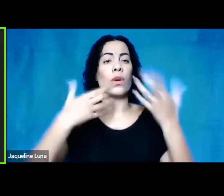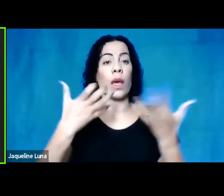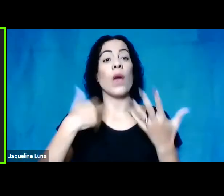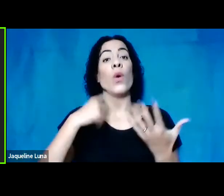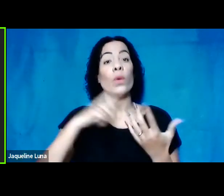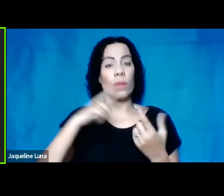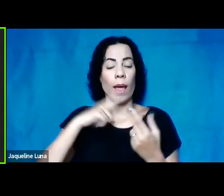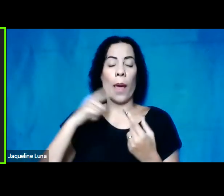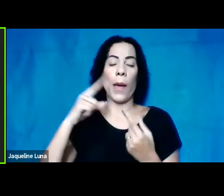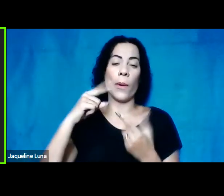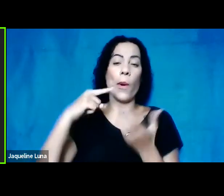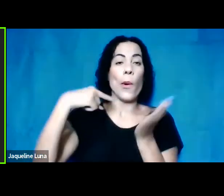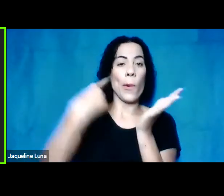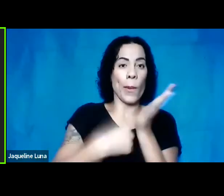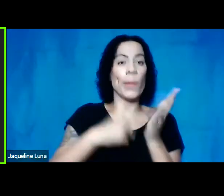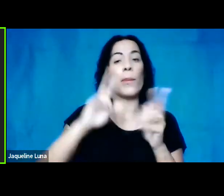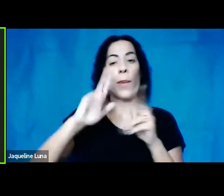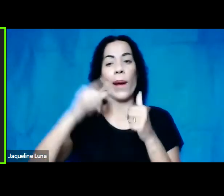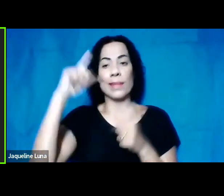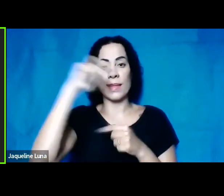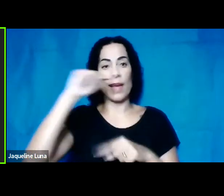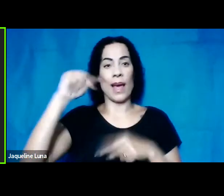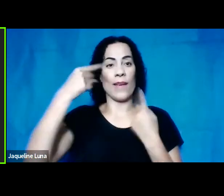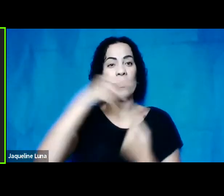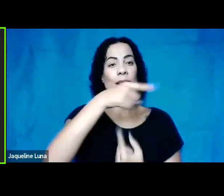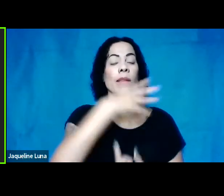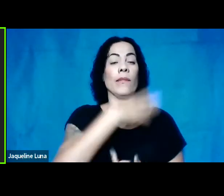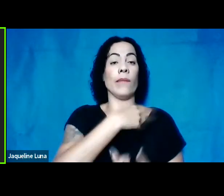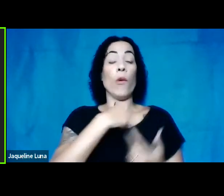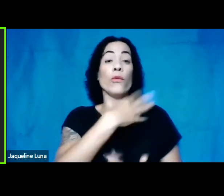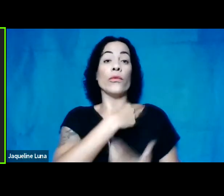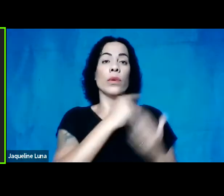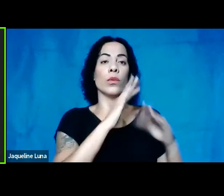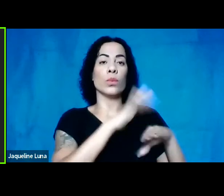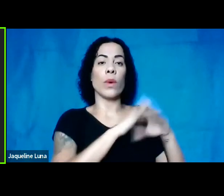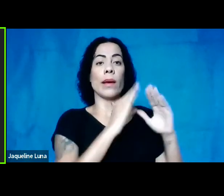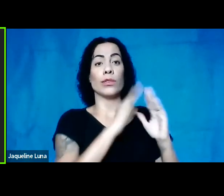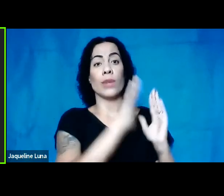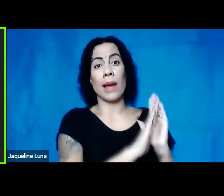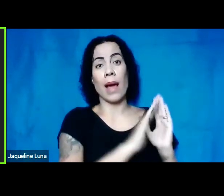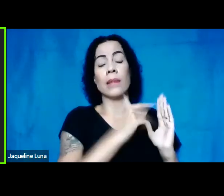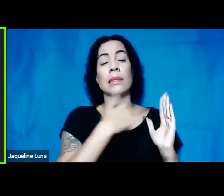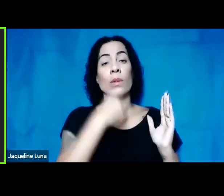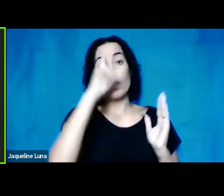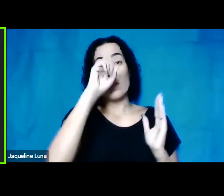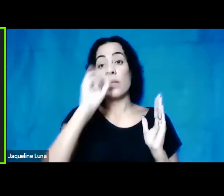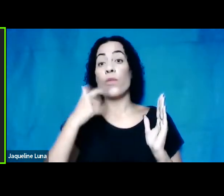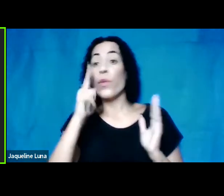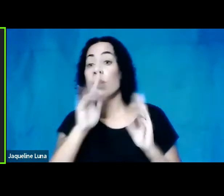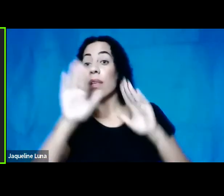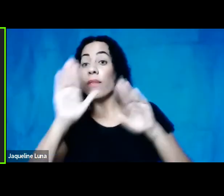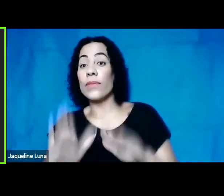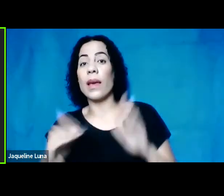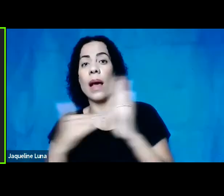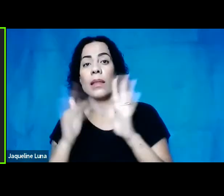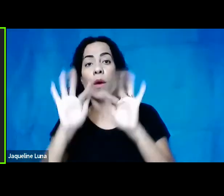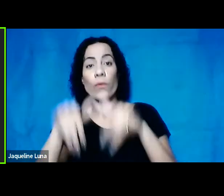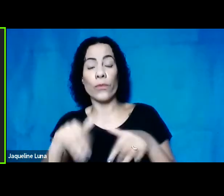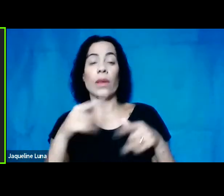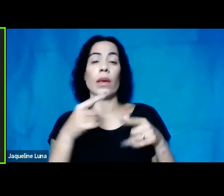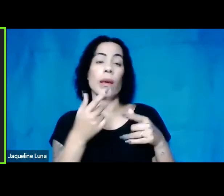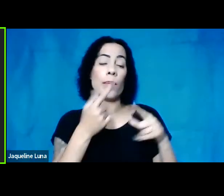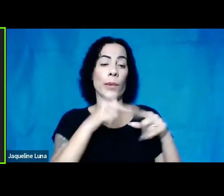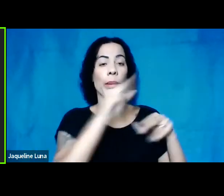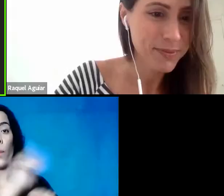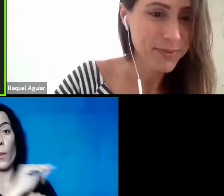da maternidade e home office. Estou com um filho doente em casa. Não sei se eu consigo ficar até o final do debate, mas eu estou aqui para colaborar com vocês. Obrigada, gente.